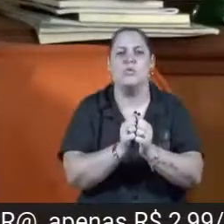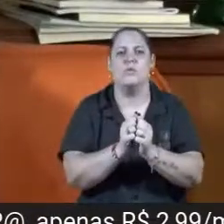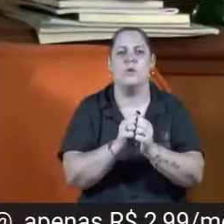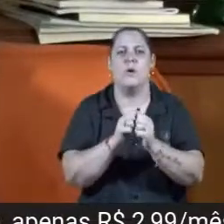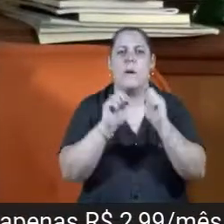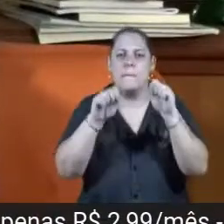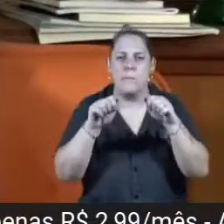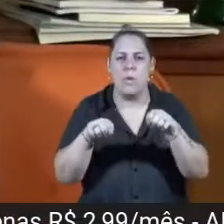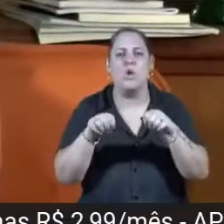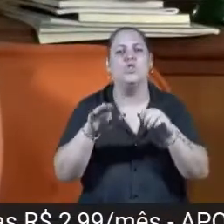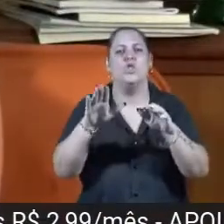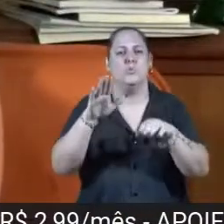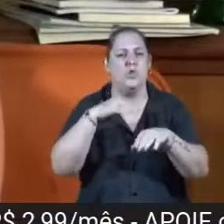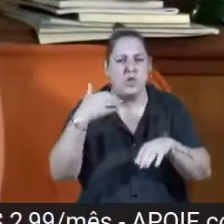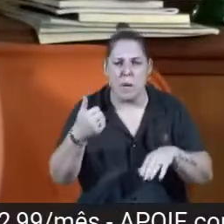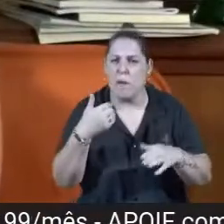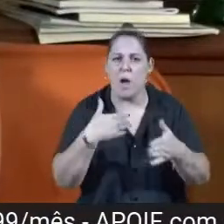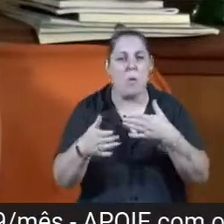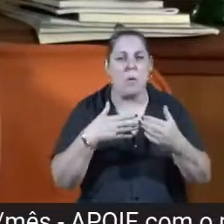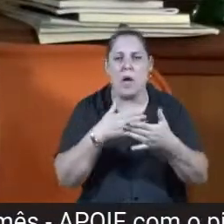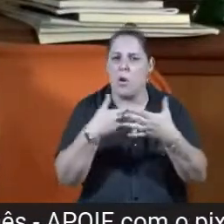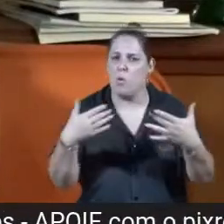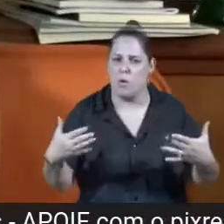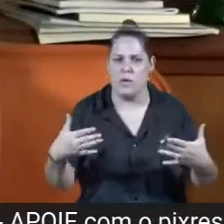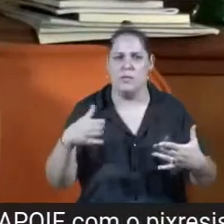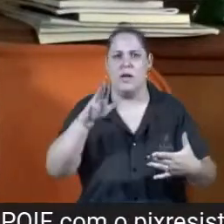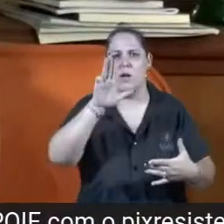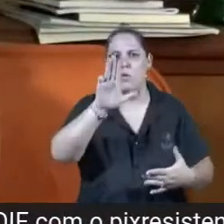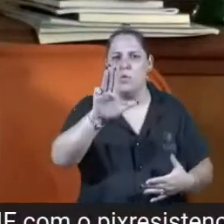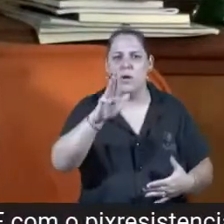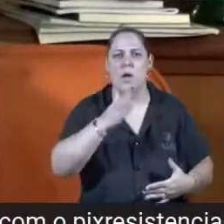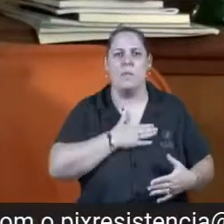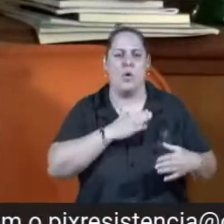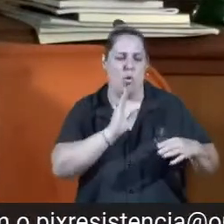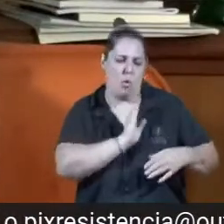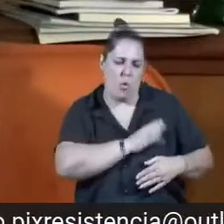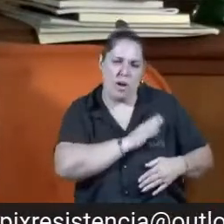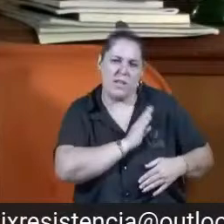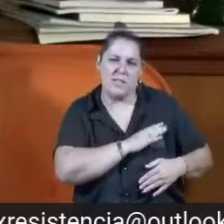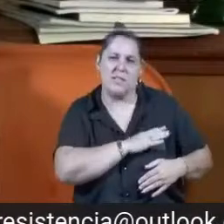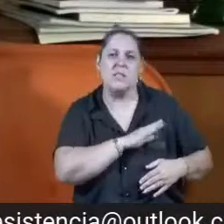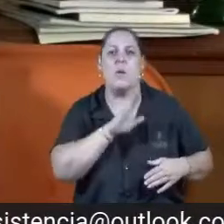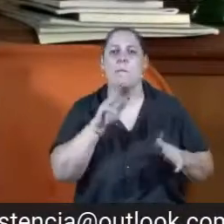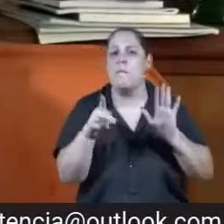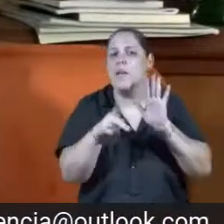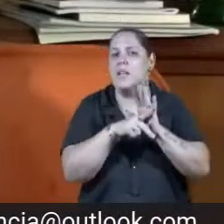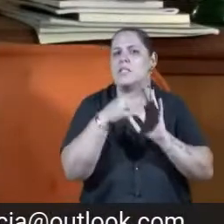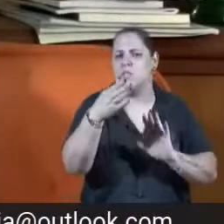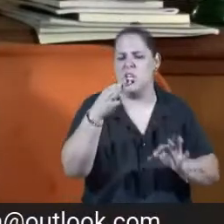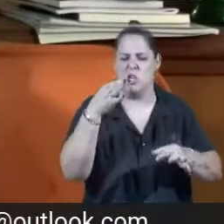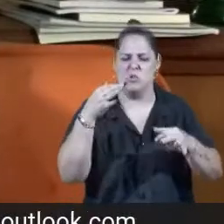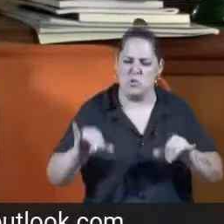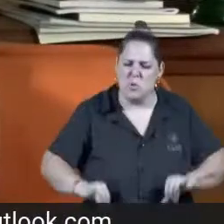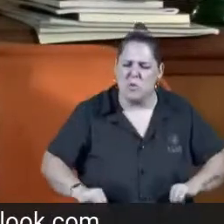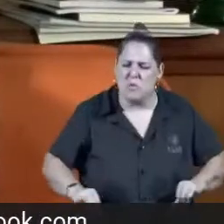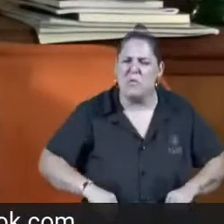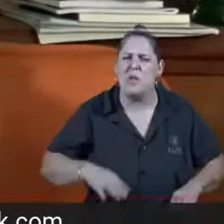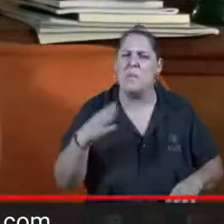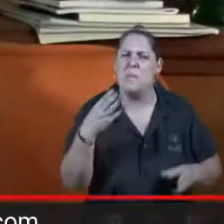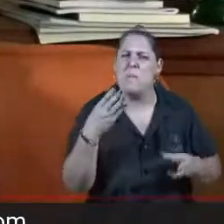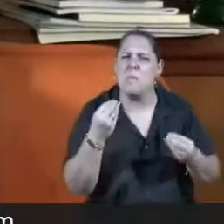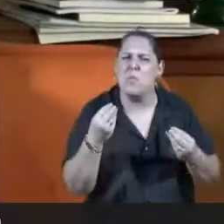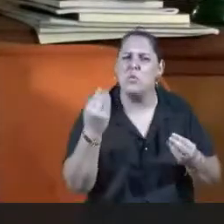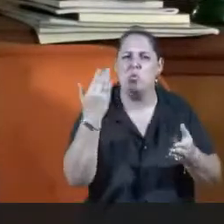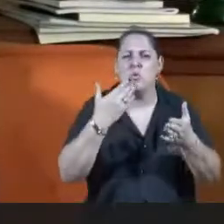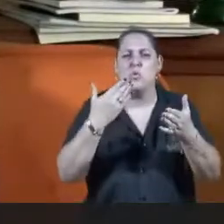luta. Presidente Lula, meu coração é seu, sofri muito com todas as injustiças que o senhor sofreu, tive com